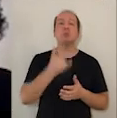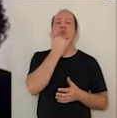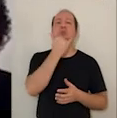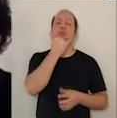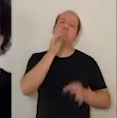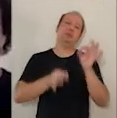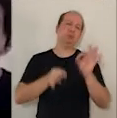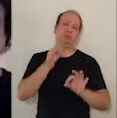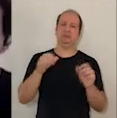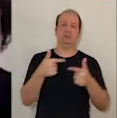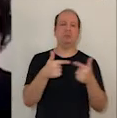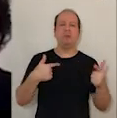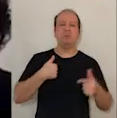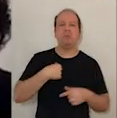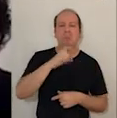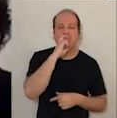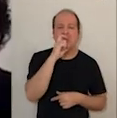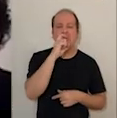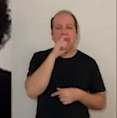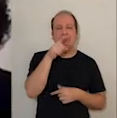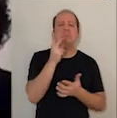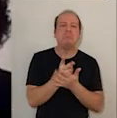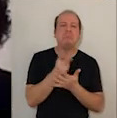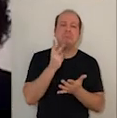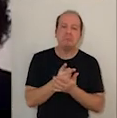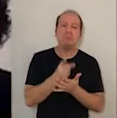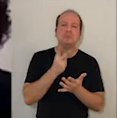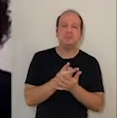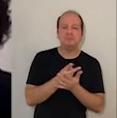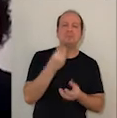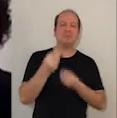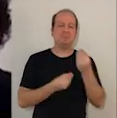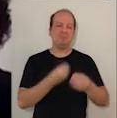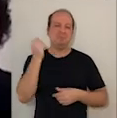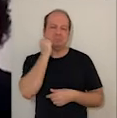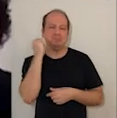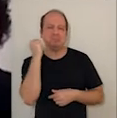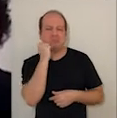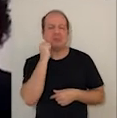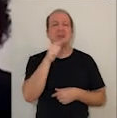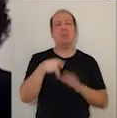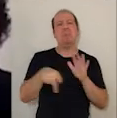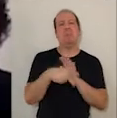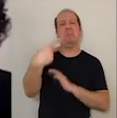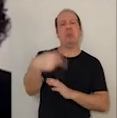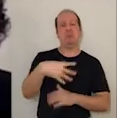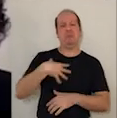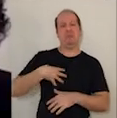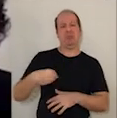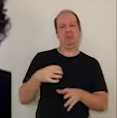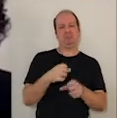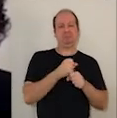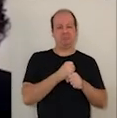céus ter um pai que se deixa persuadir por gatunos e salafrários a deserdar o próprio filho. Certamente